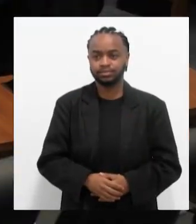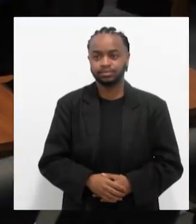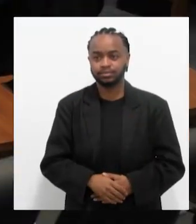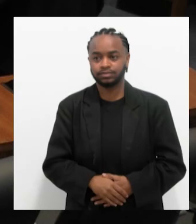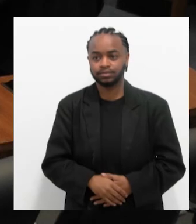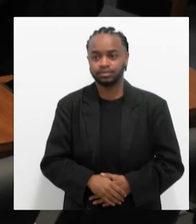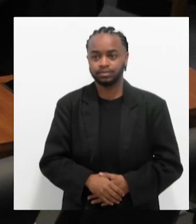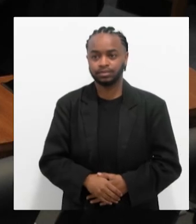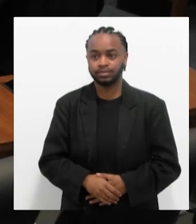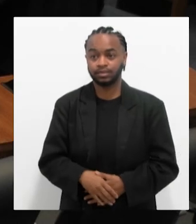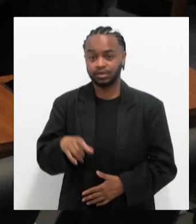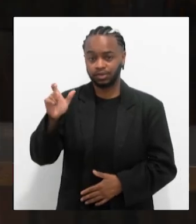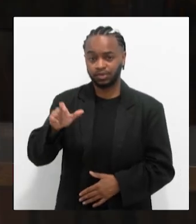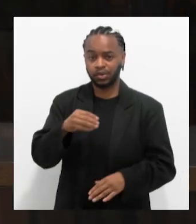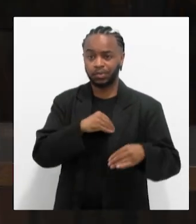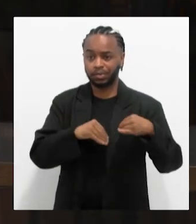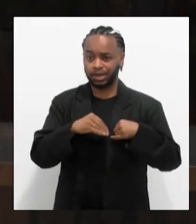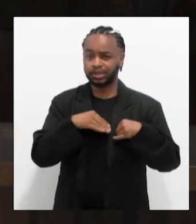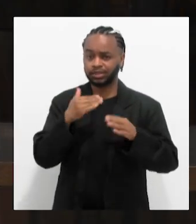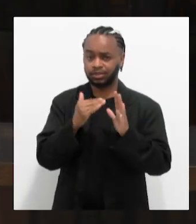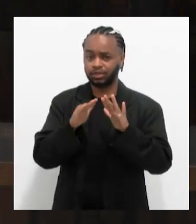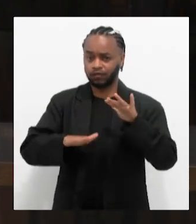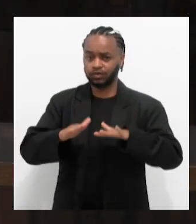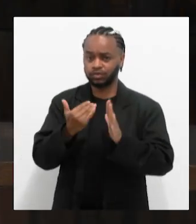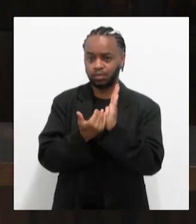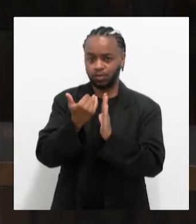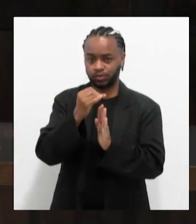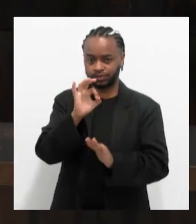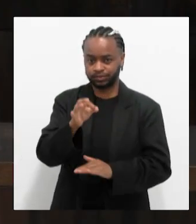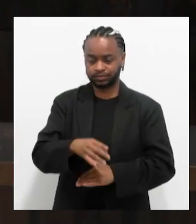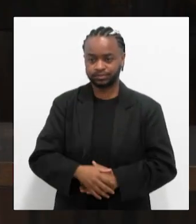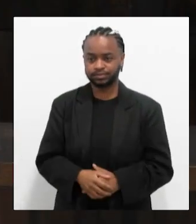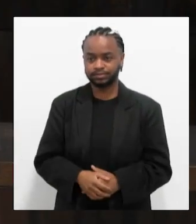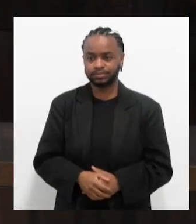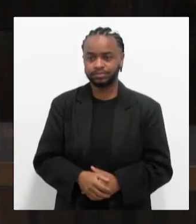Os pecados de Mink devem ser muitos, né, Mink?